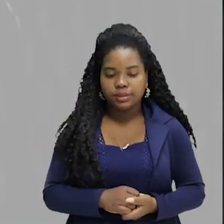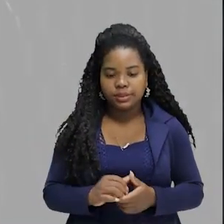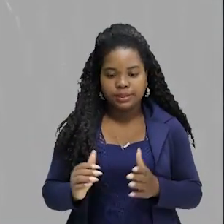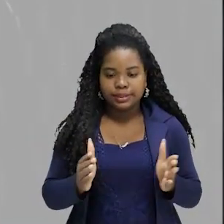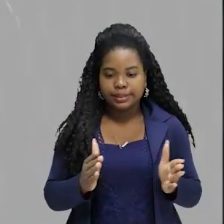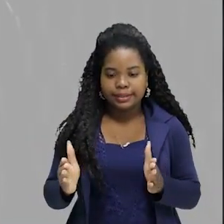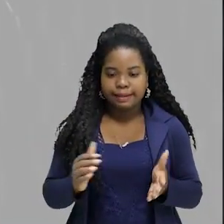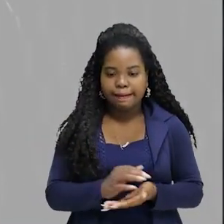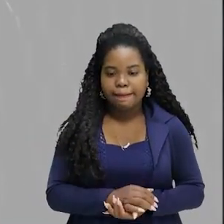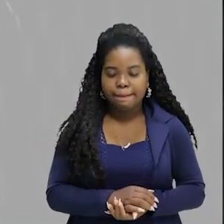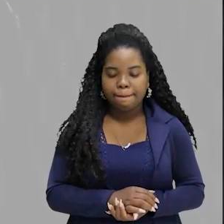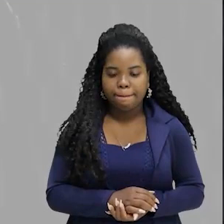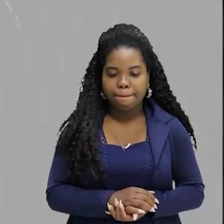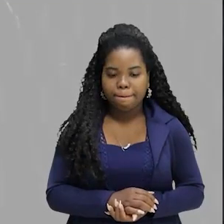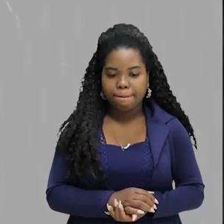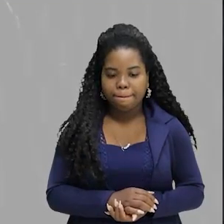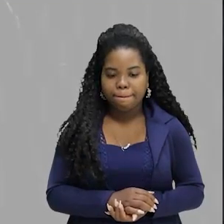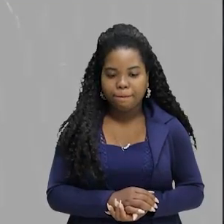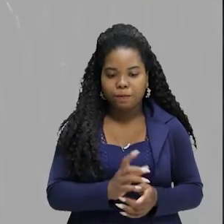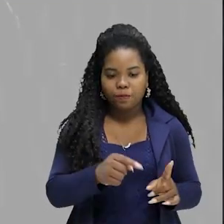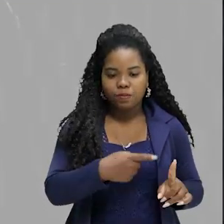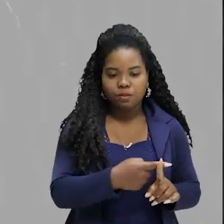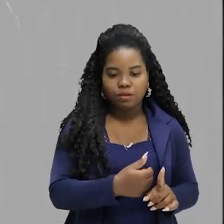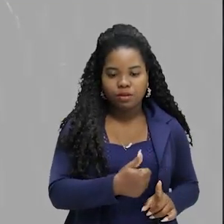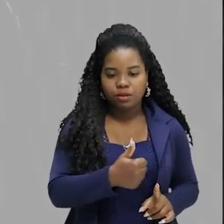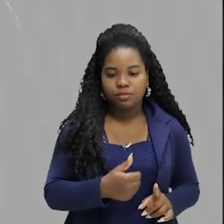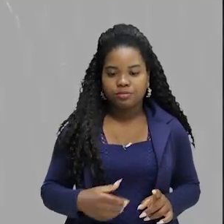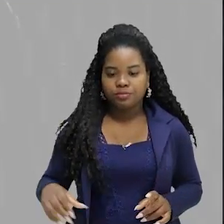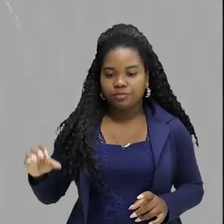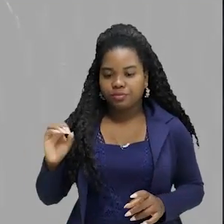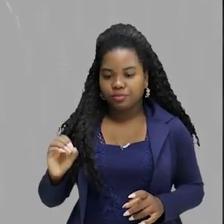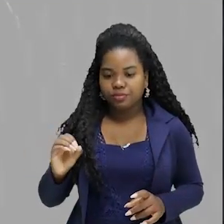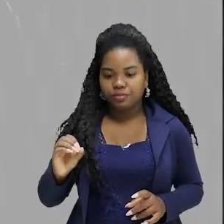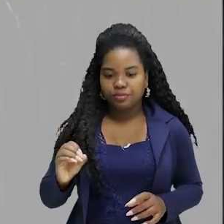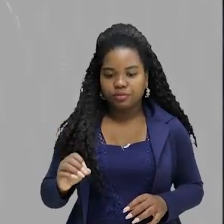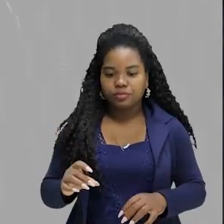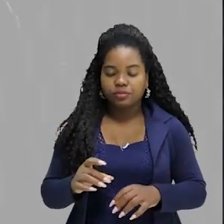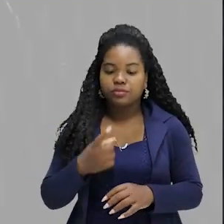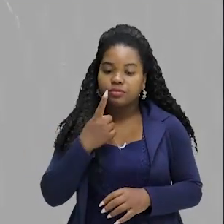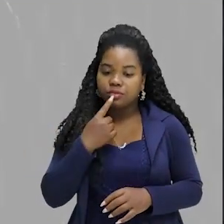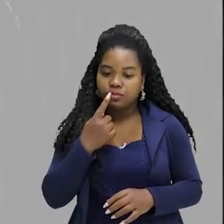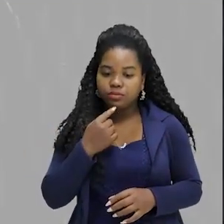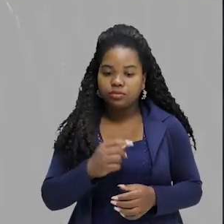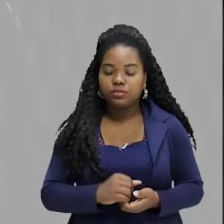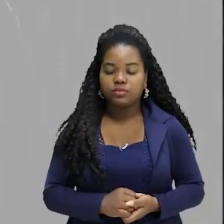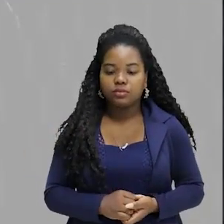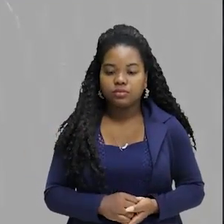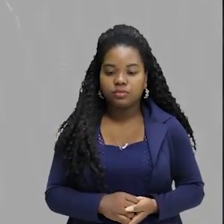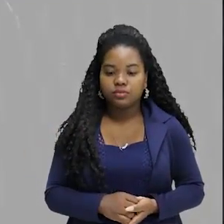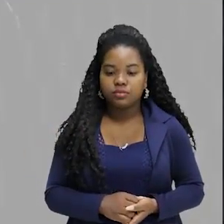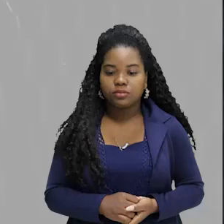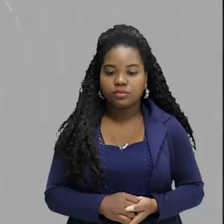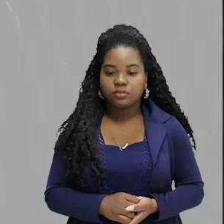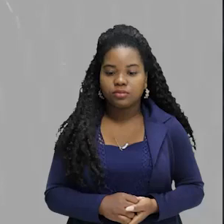da oxidação e a prata sai de mais um e vai para zero, é o processo da redução,